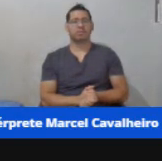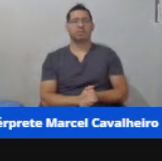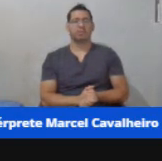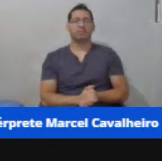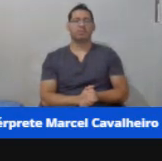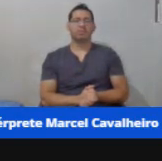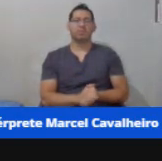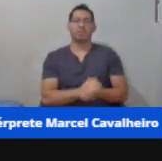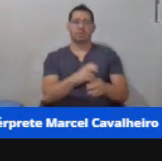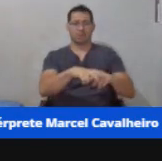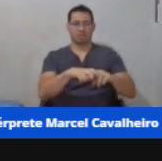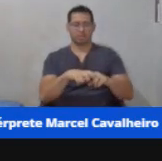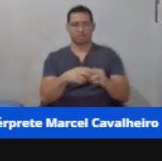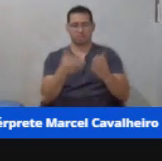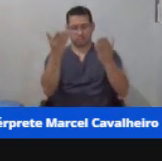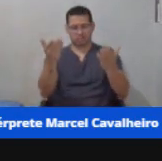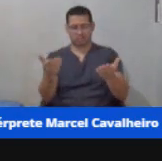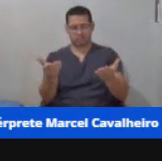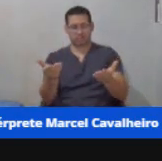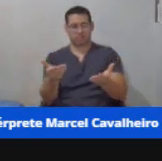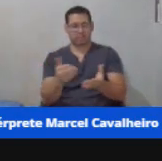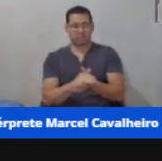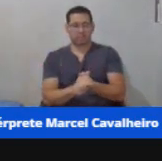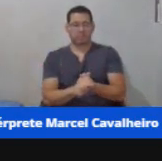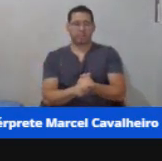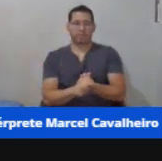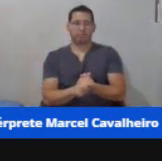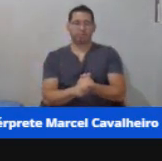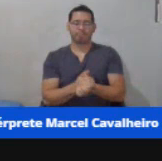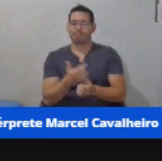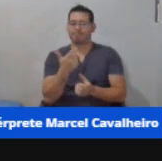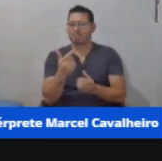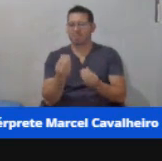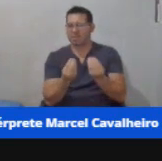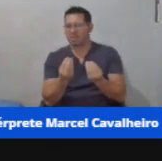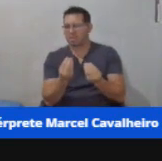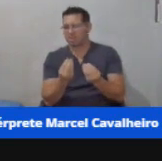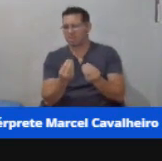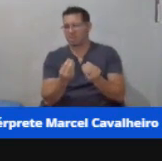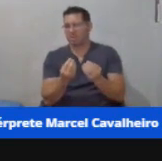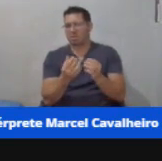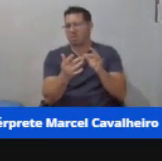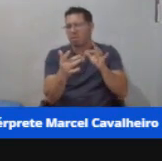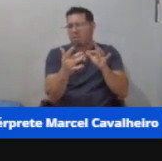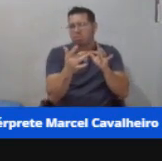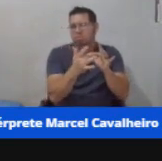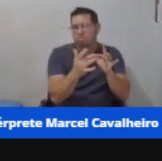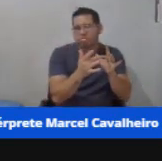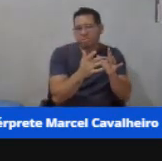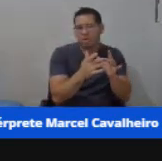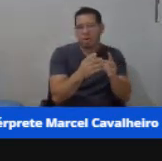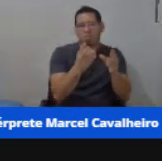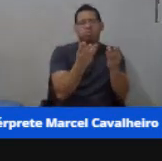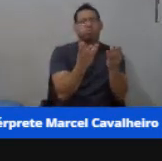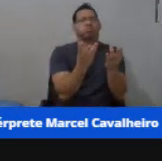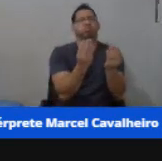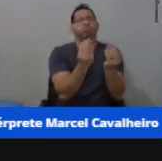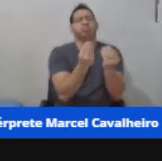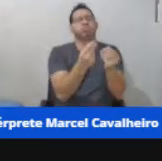Então, essa questão da tessitura inviabilizou identificar se reportando a um monte, né, de habilidades,